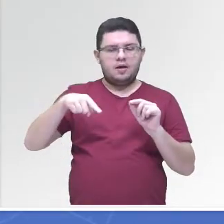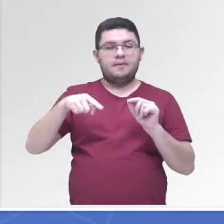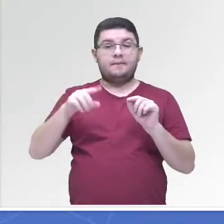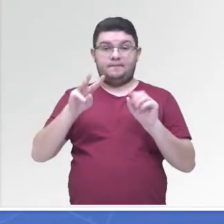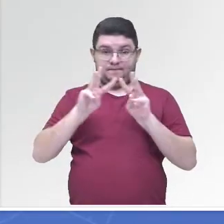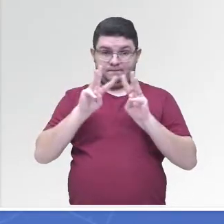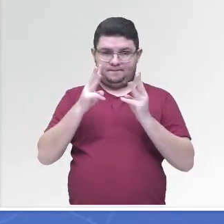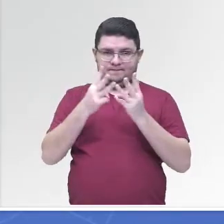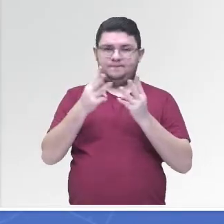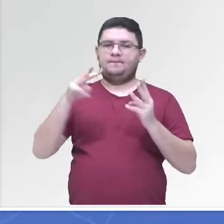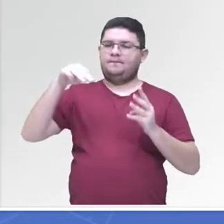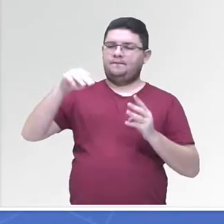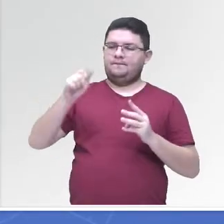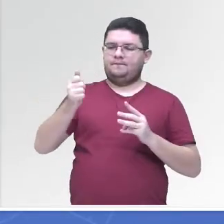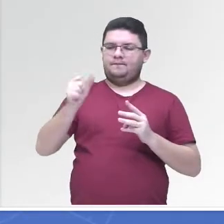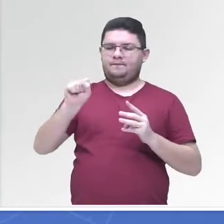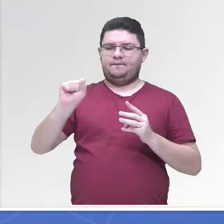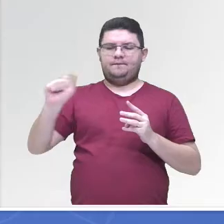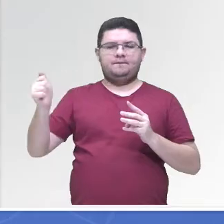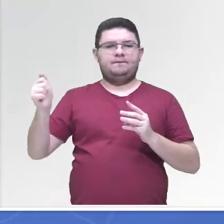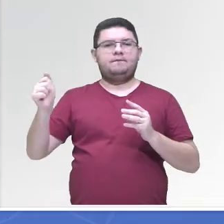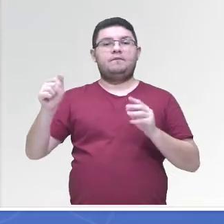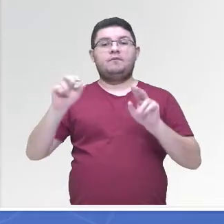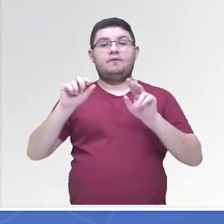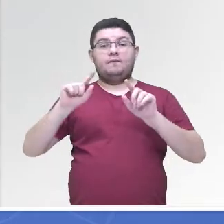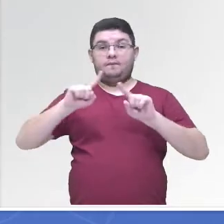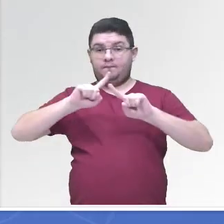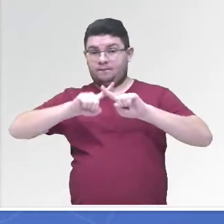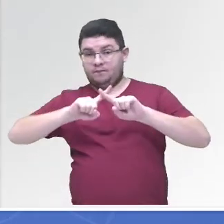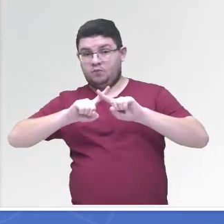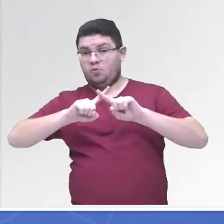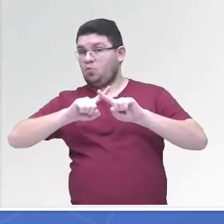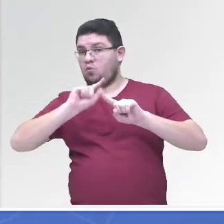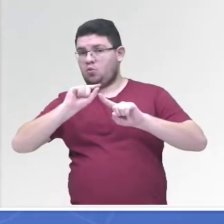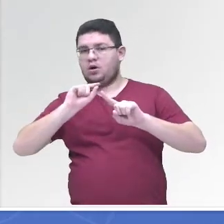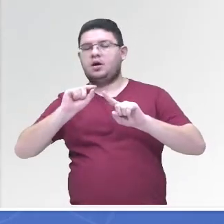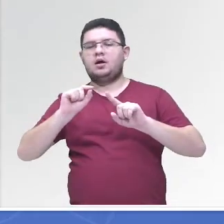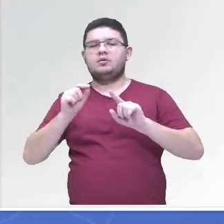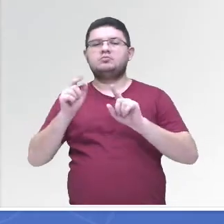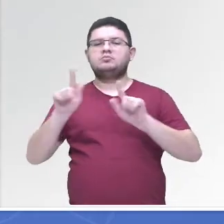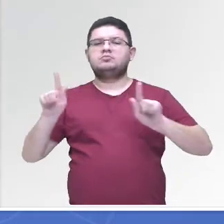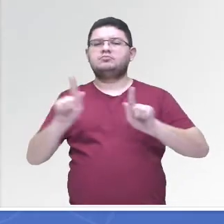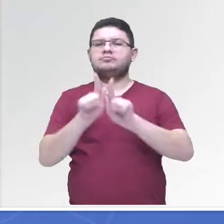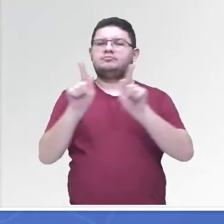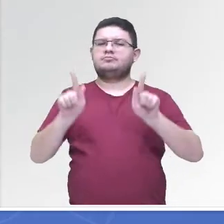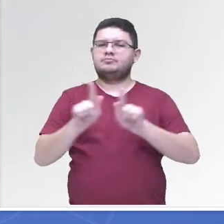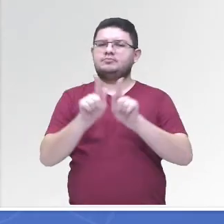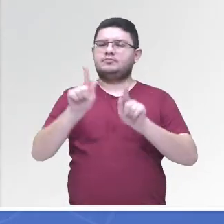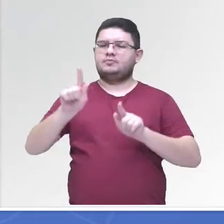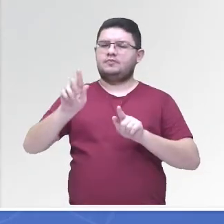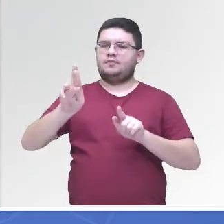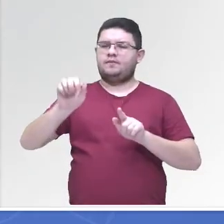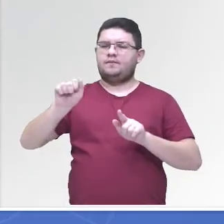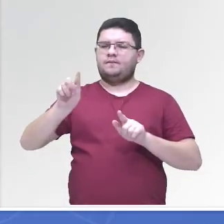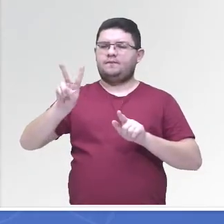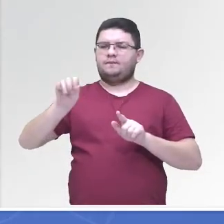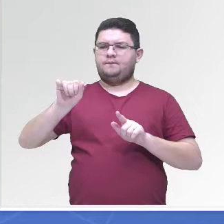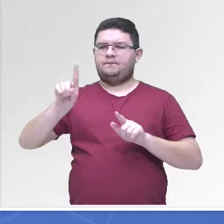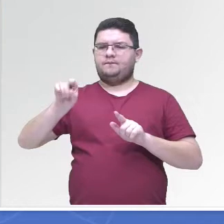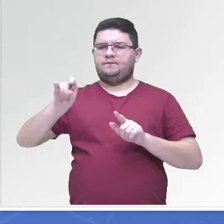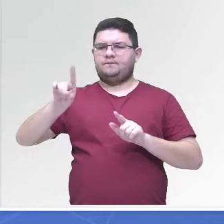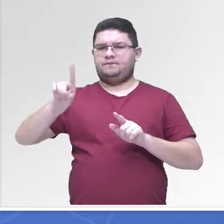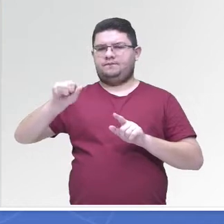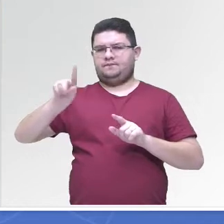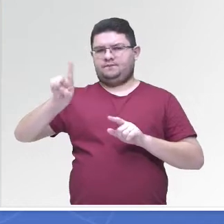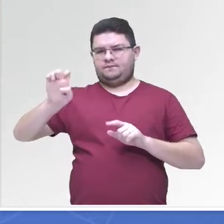bem geral aí que nós temos de matéria e, resumidamente, a gente costuma falar bem rapidinho, né? Que matéria é tudo que tem massa